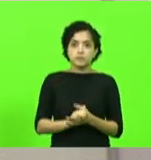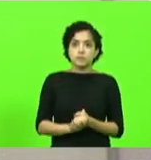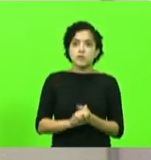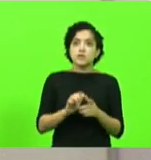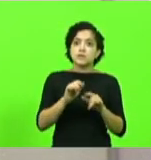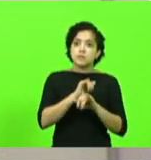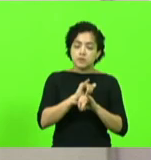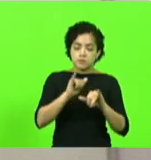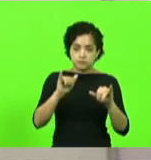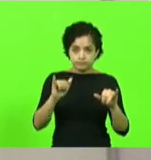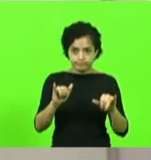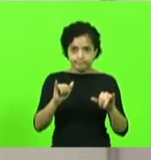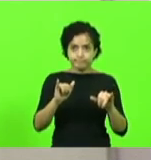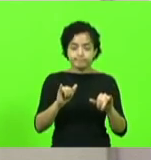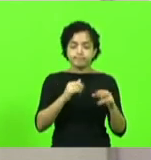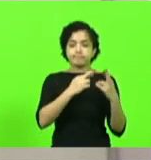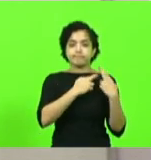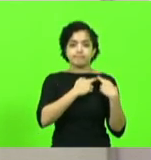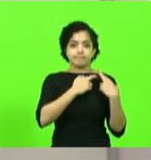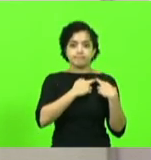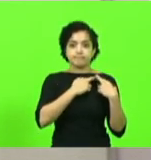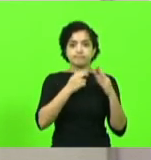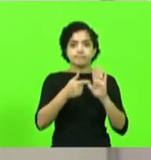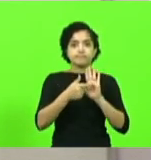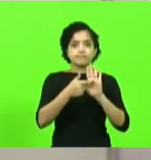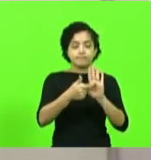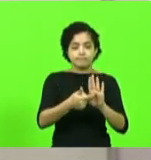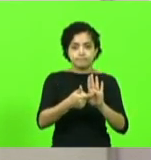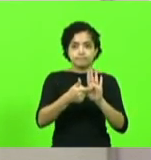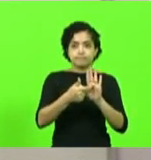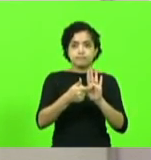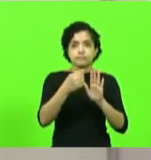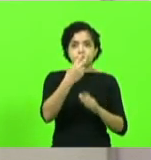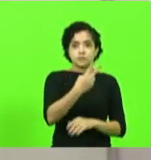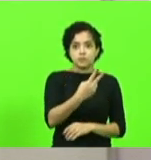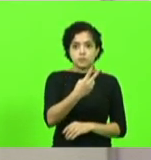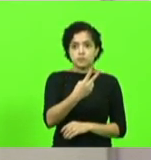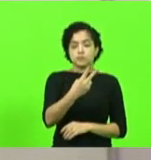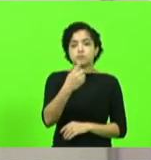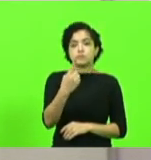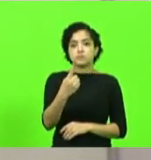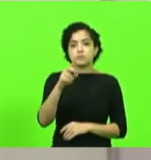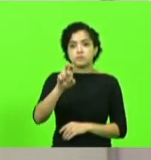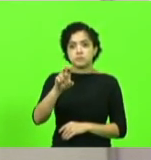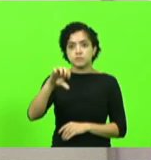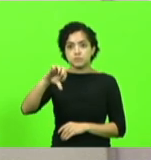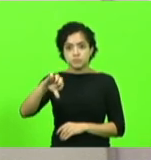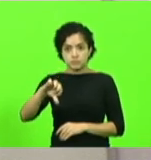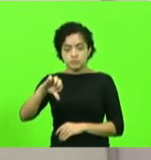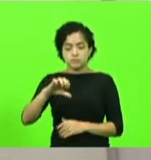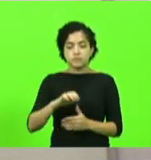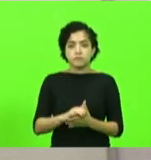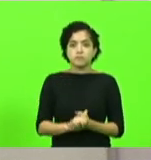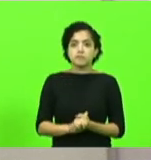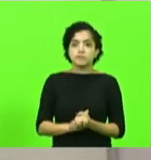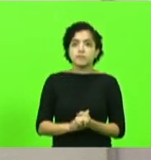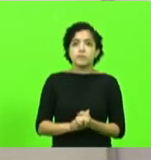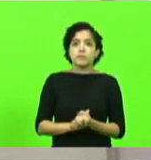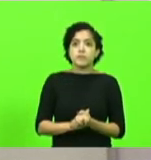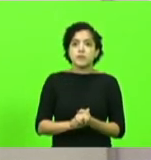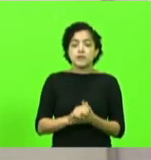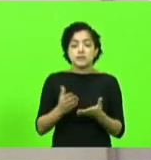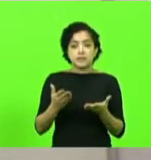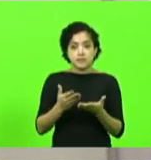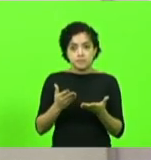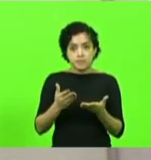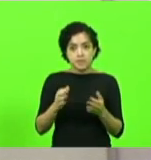comunicou que encaminhará os destinatários as dedicações nº 2.159-2.183-2021. Na sequência, o senhor presidente